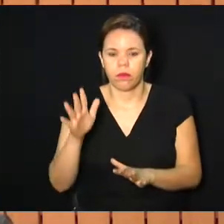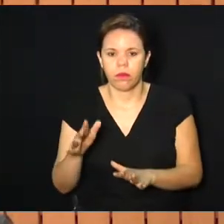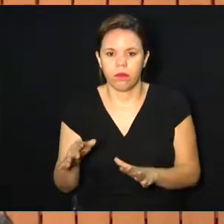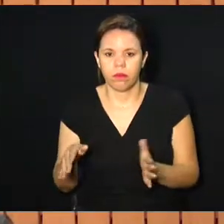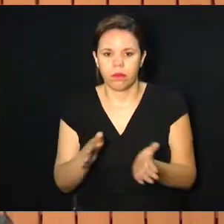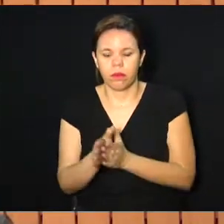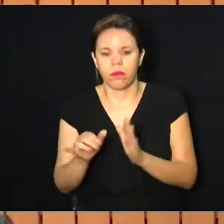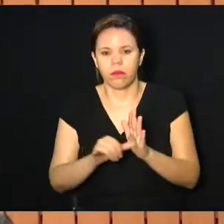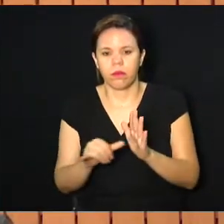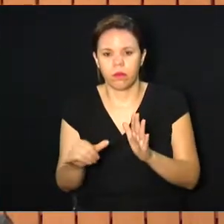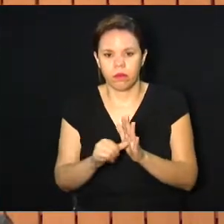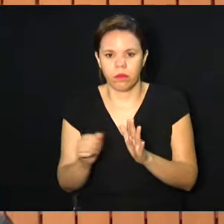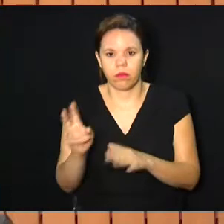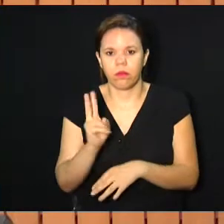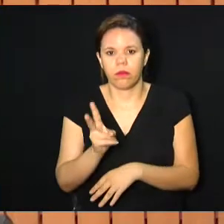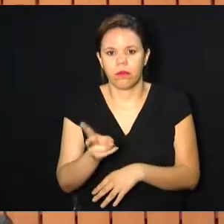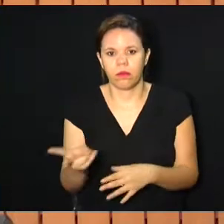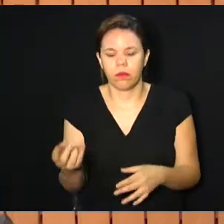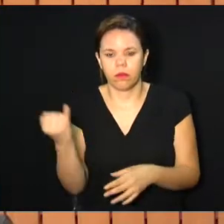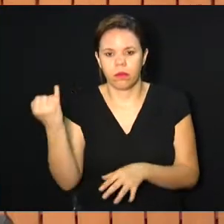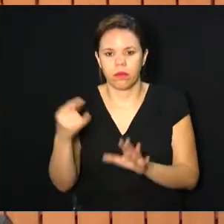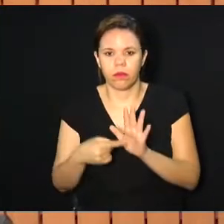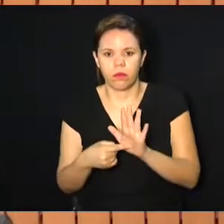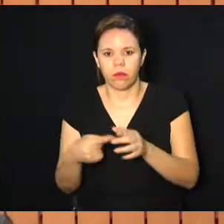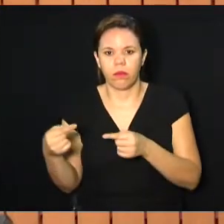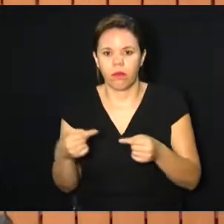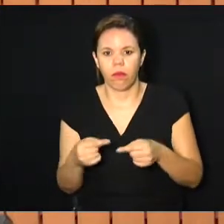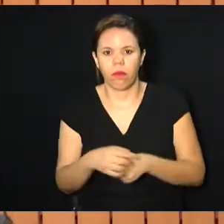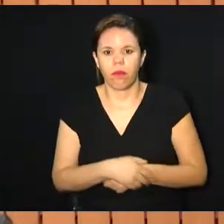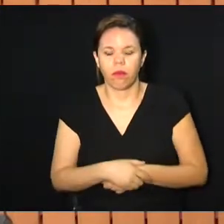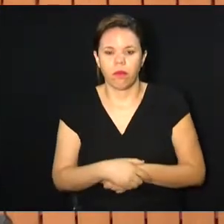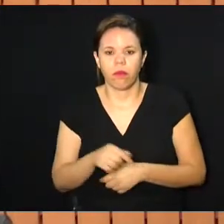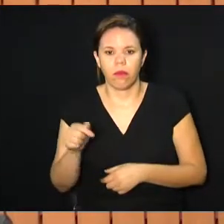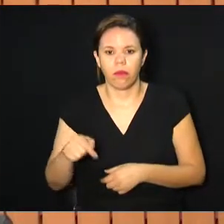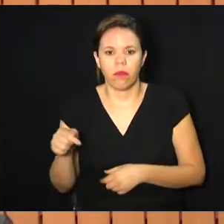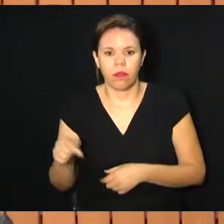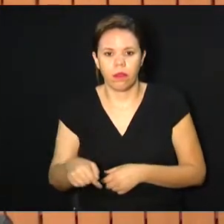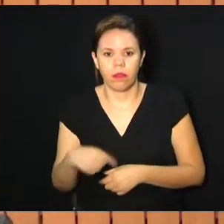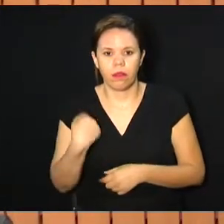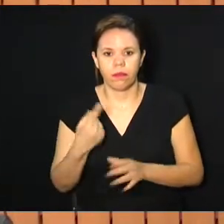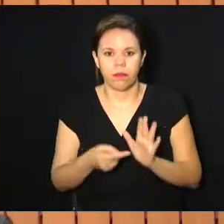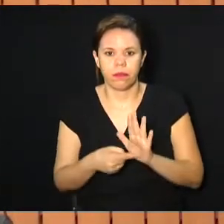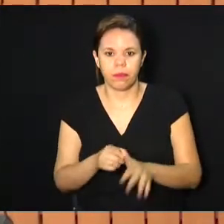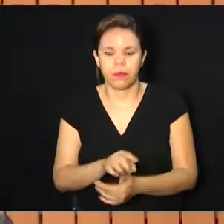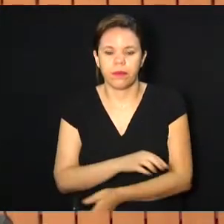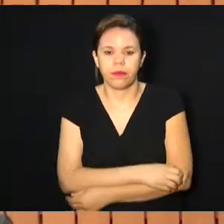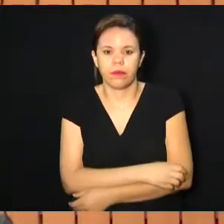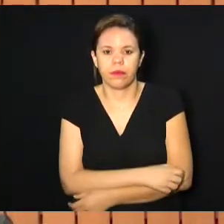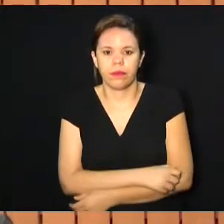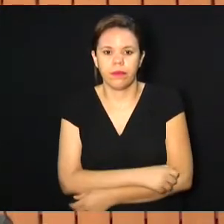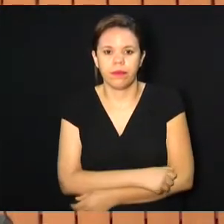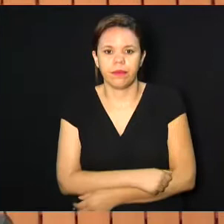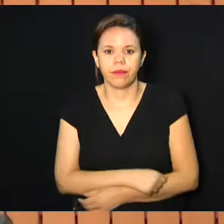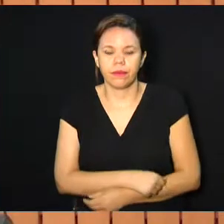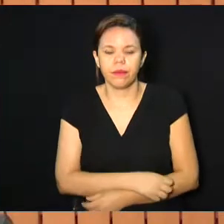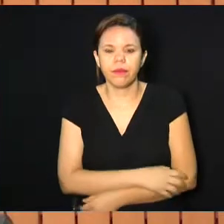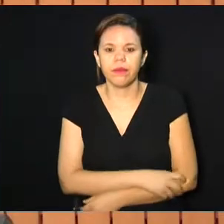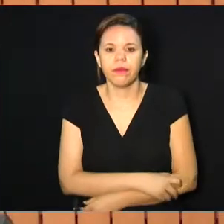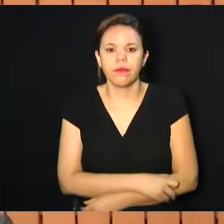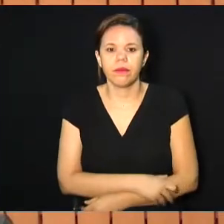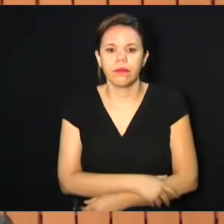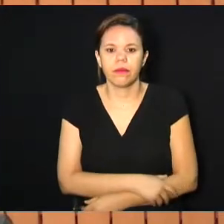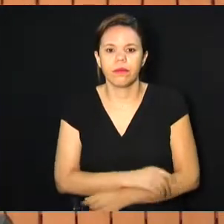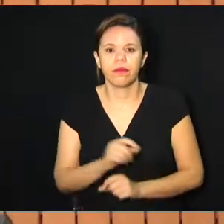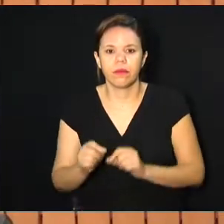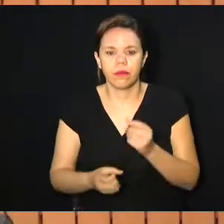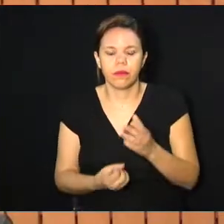preço vai continuar caro, mostrando a importância da competitividade. E aqui a gente apontou alguns dos elementos, né,